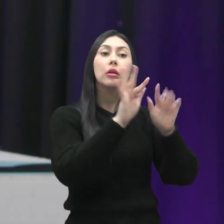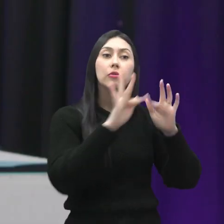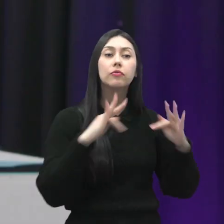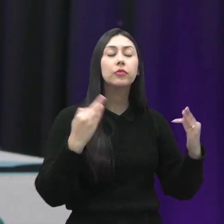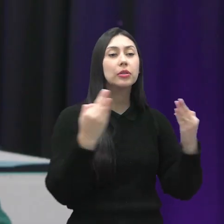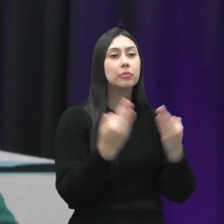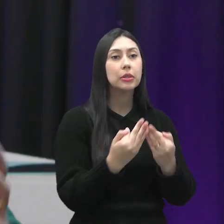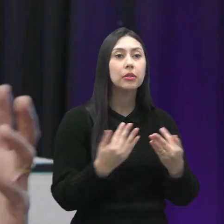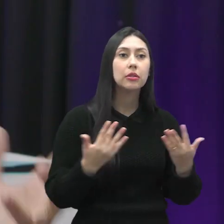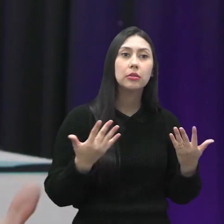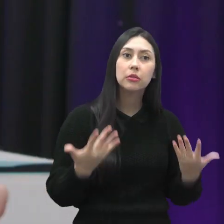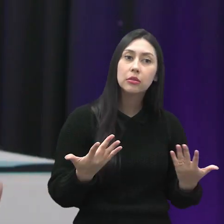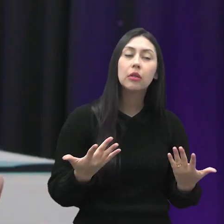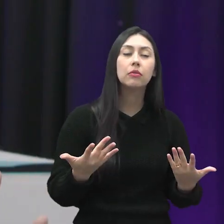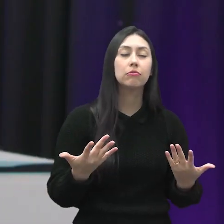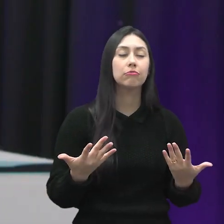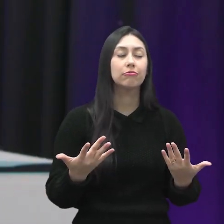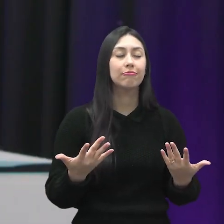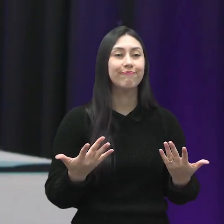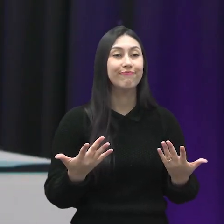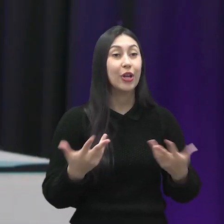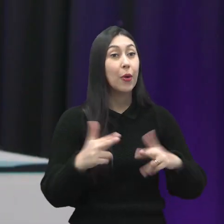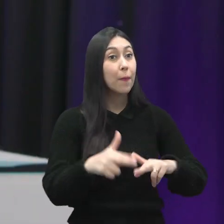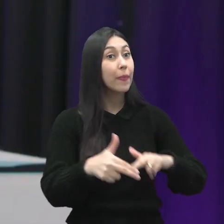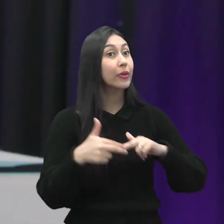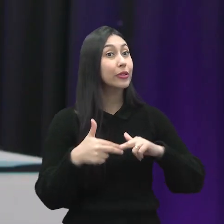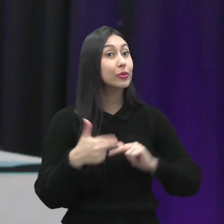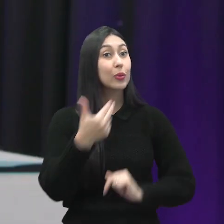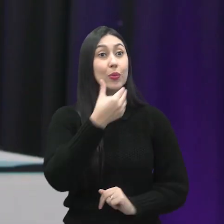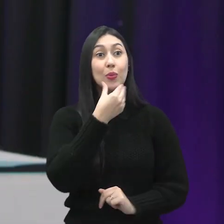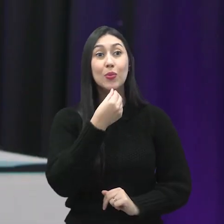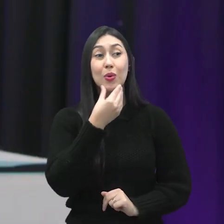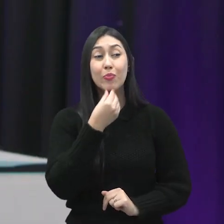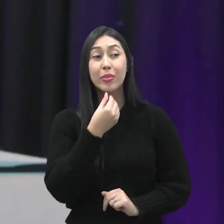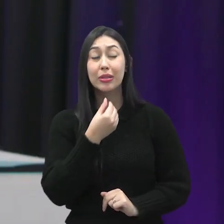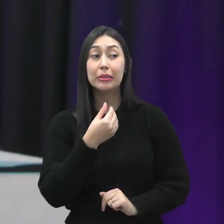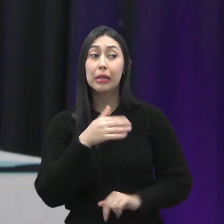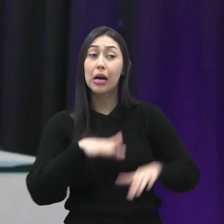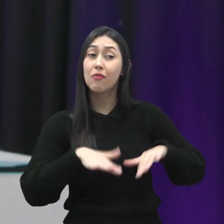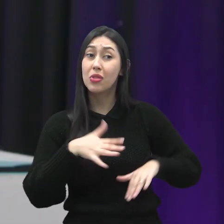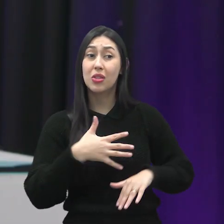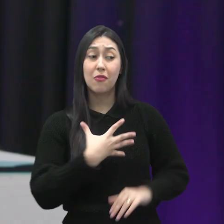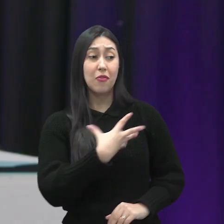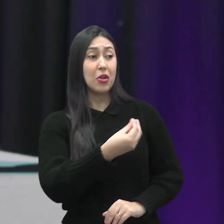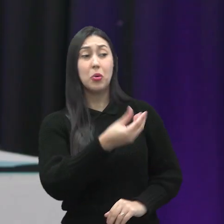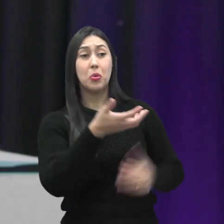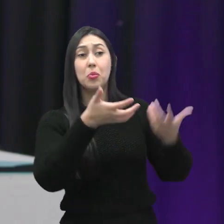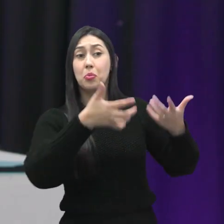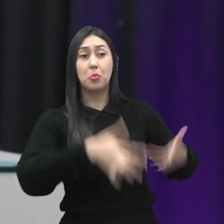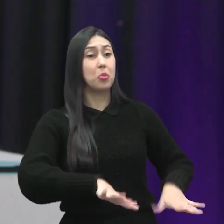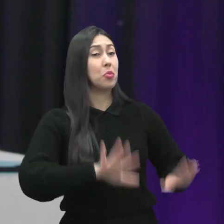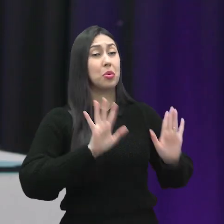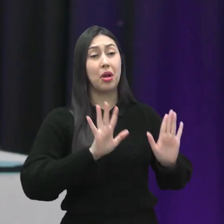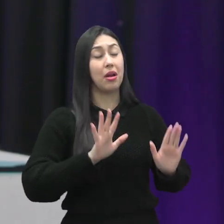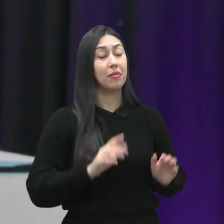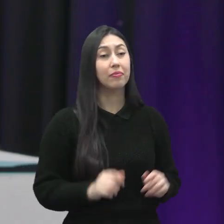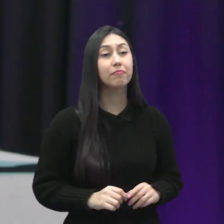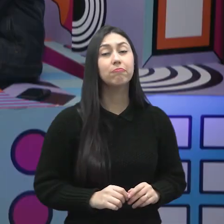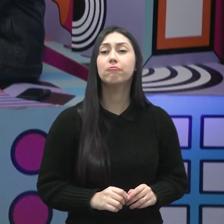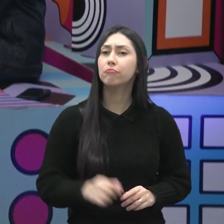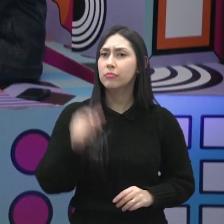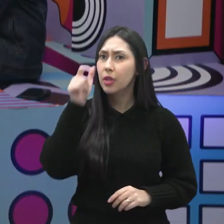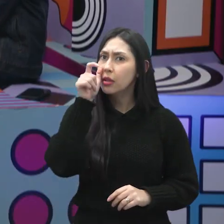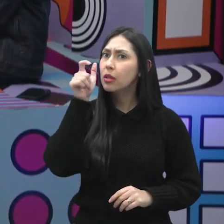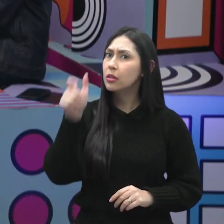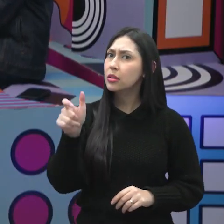acho que isso tudo contribui para que o interesse do homem seja cada vez maior em fazer o procedimento de vasectomia.